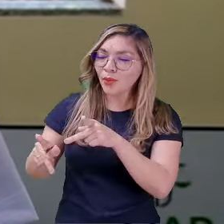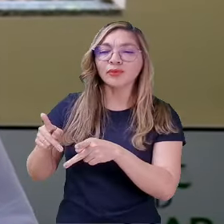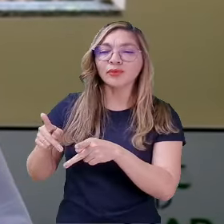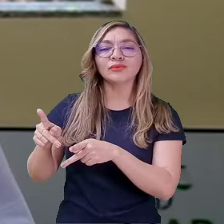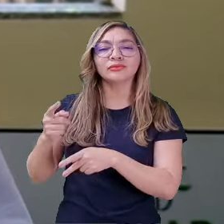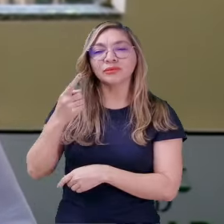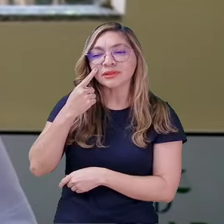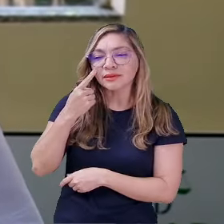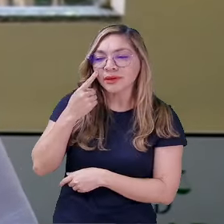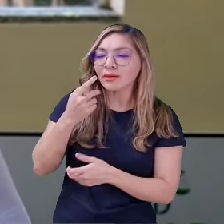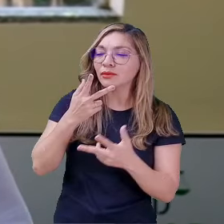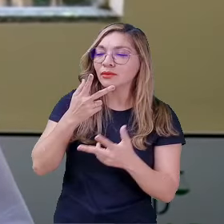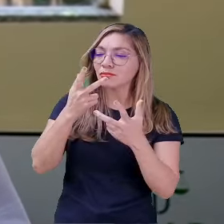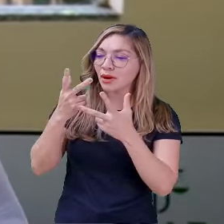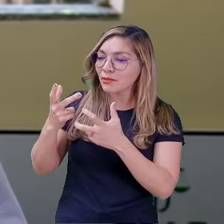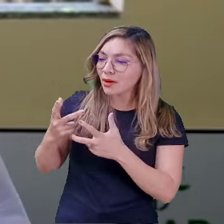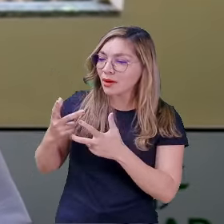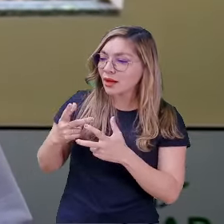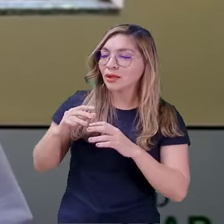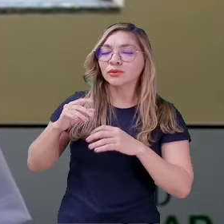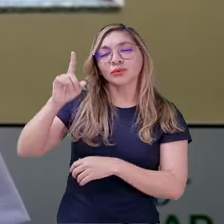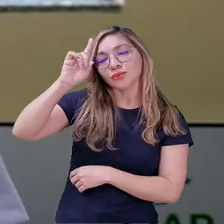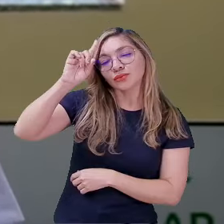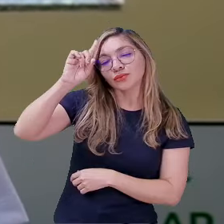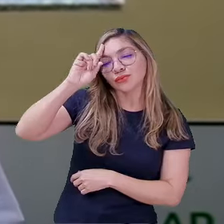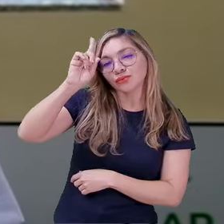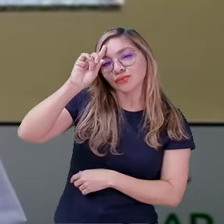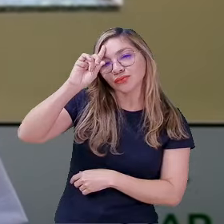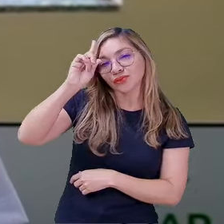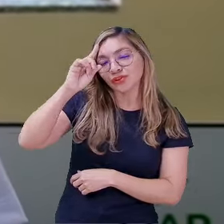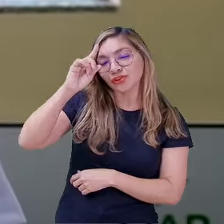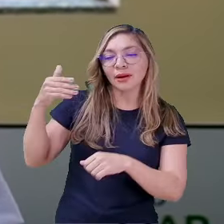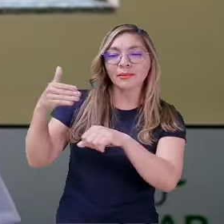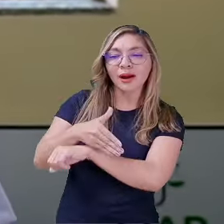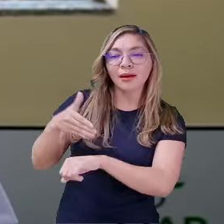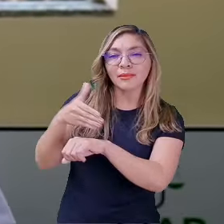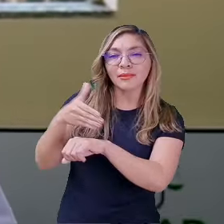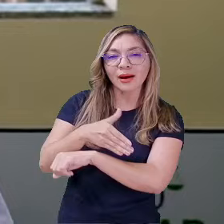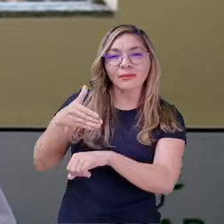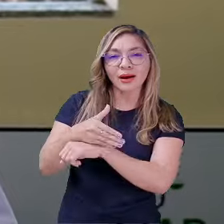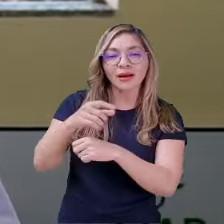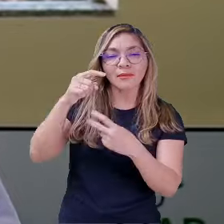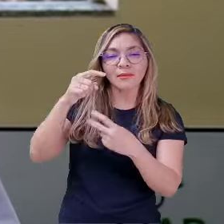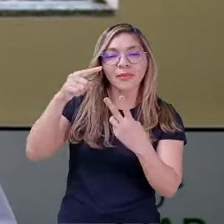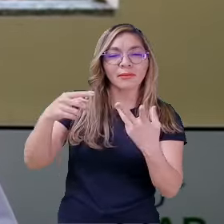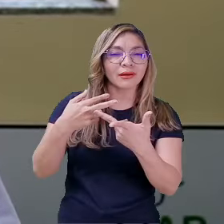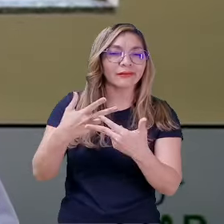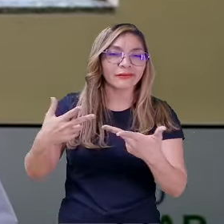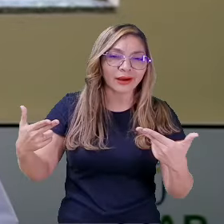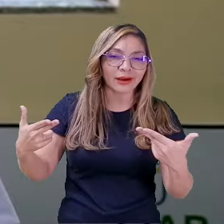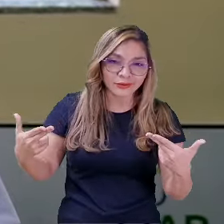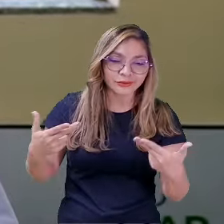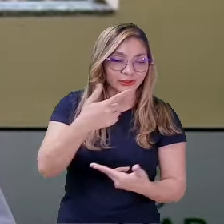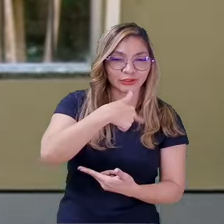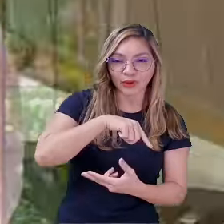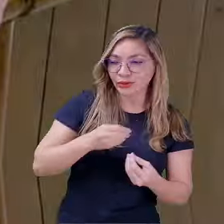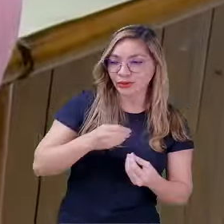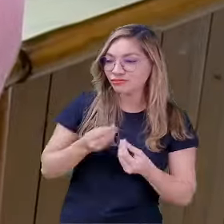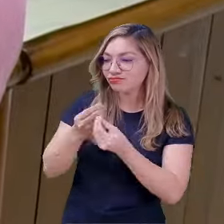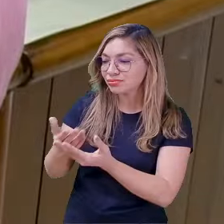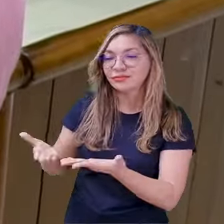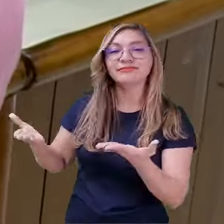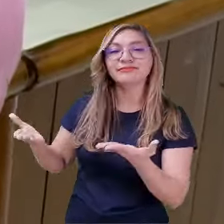vindo em todos os dias atrás dos mais diversos serviços que foram oferecidos, né?